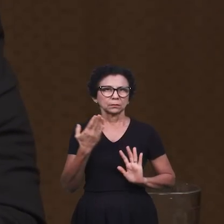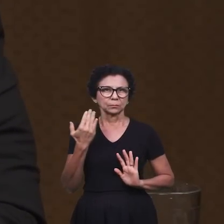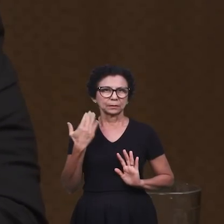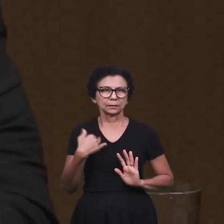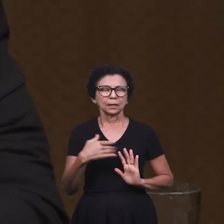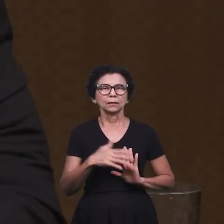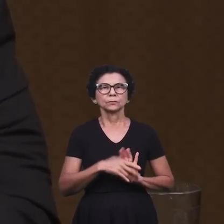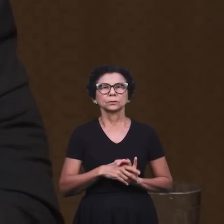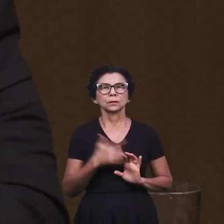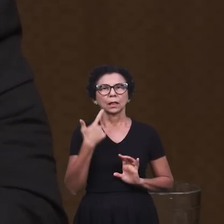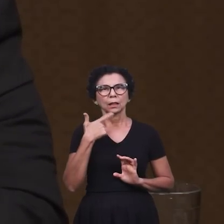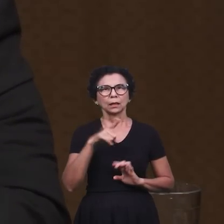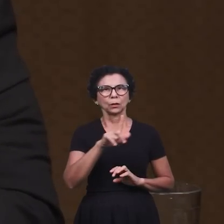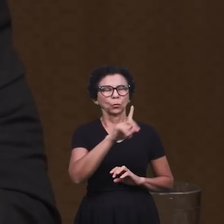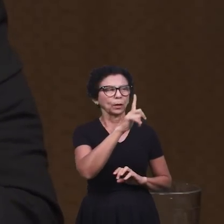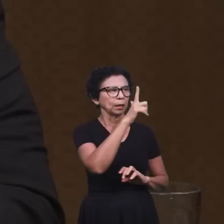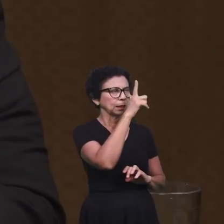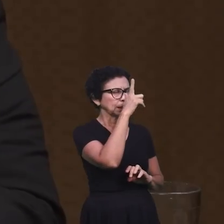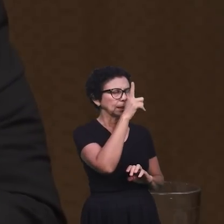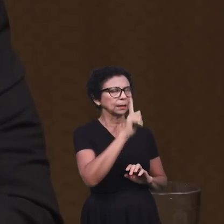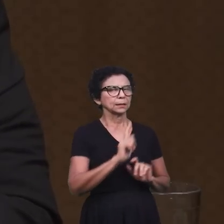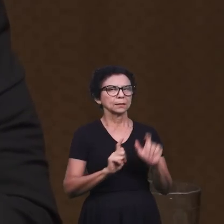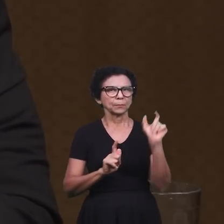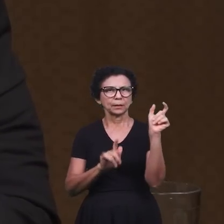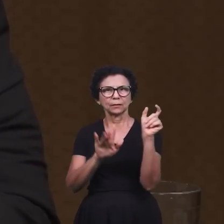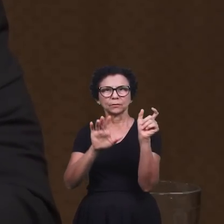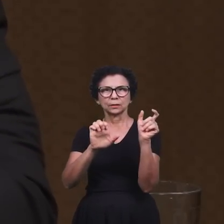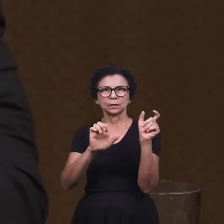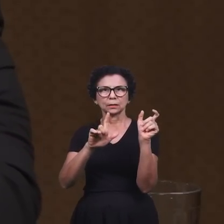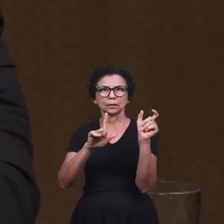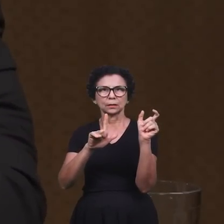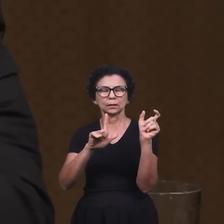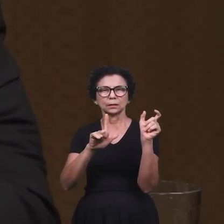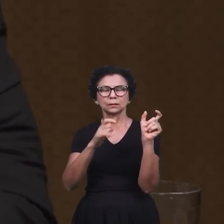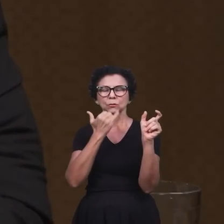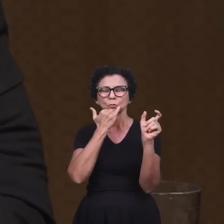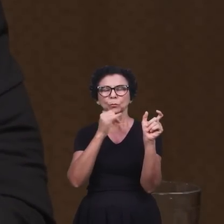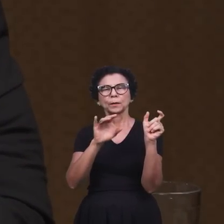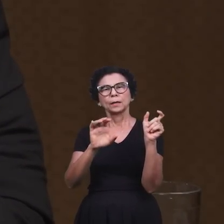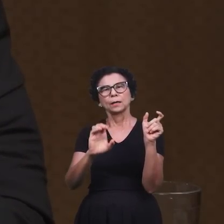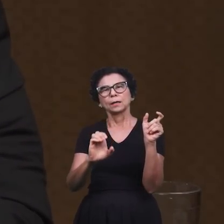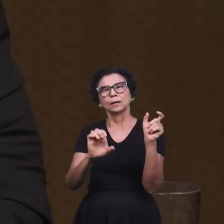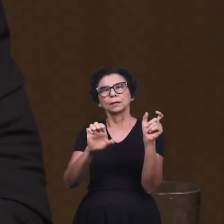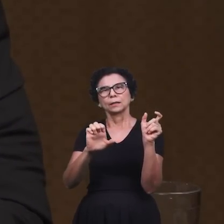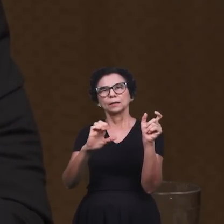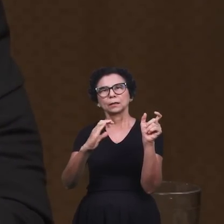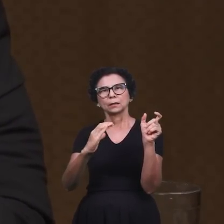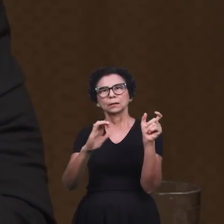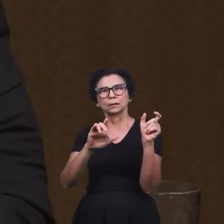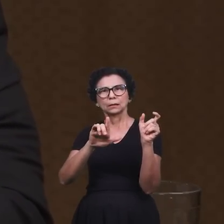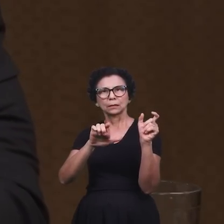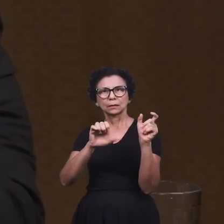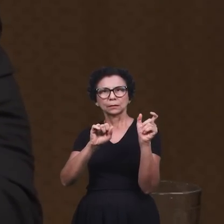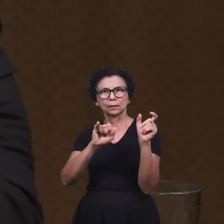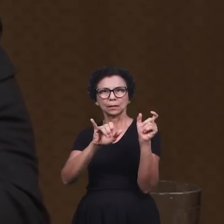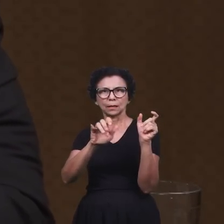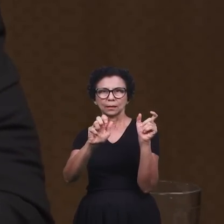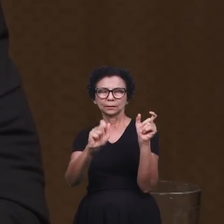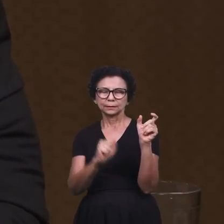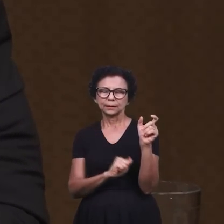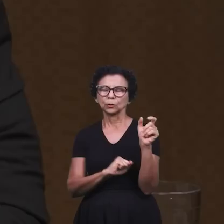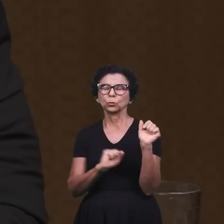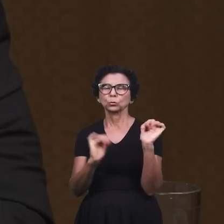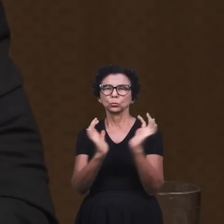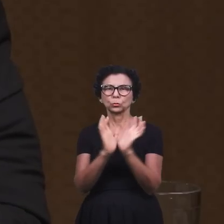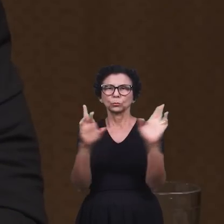gregos, essa expressão eclésia, ela era usada para uma assembleia que se reunia. Na democracia